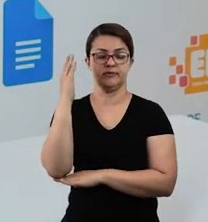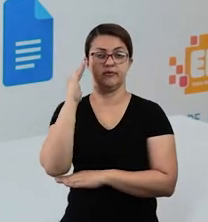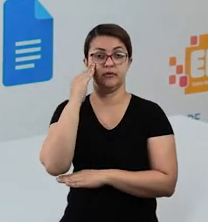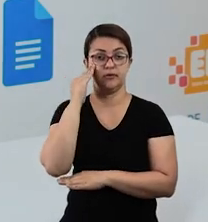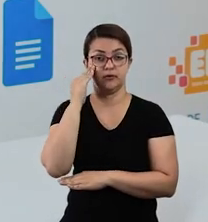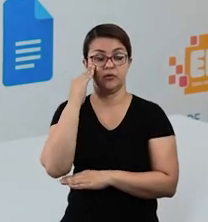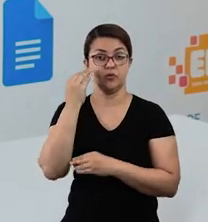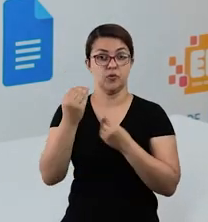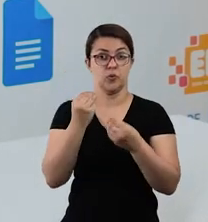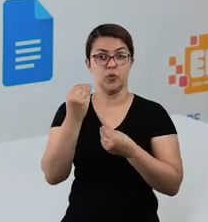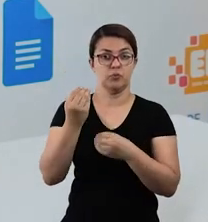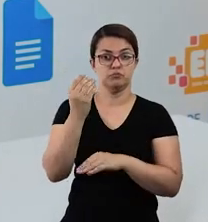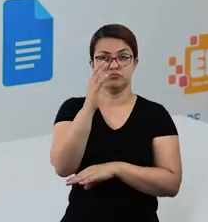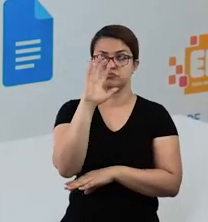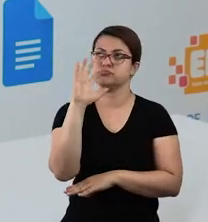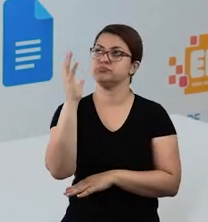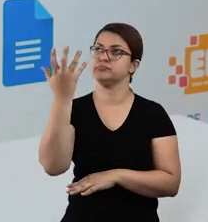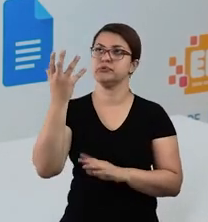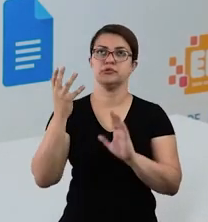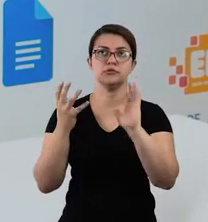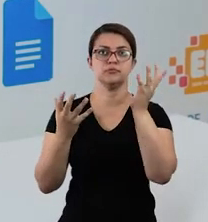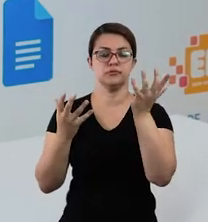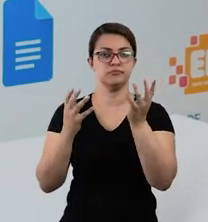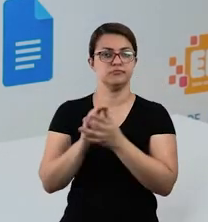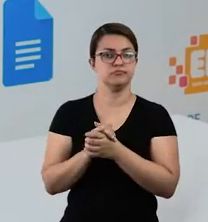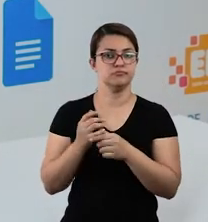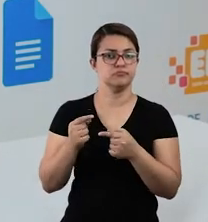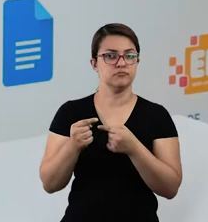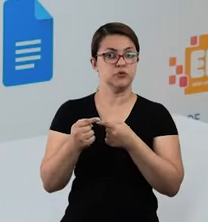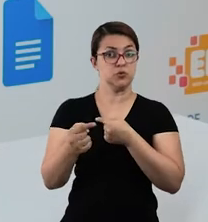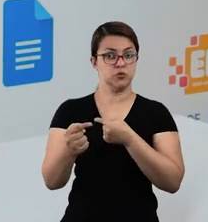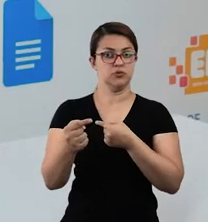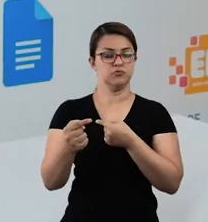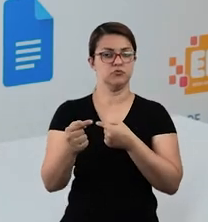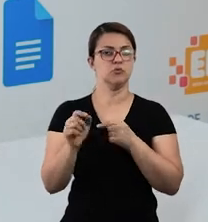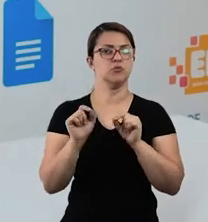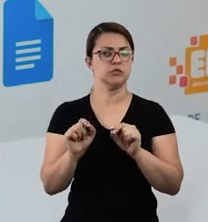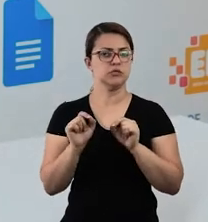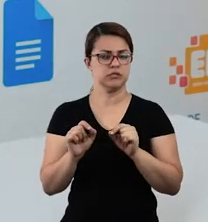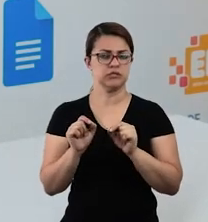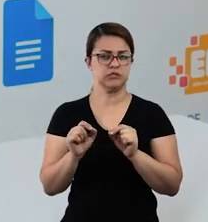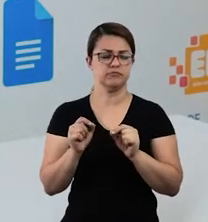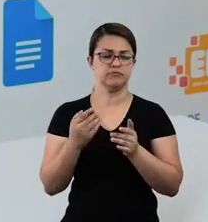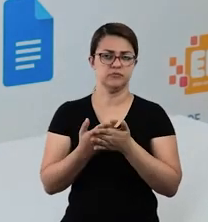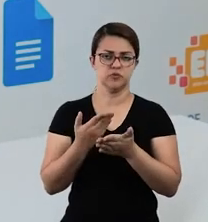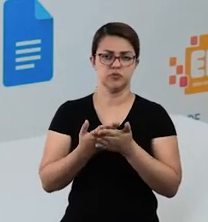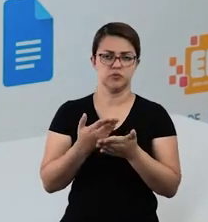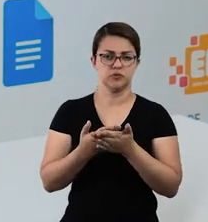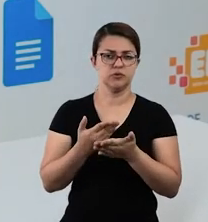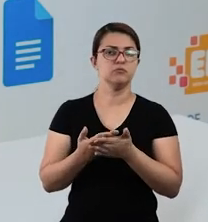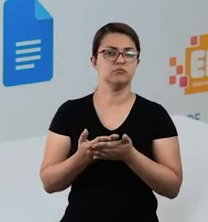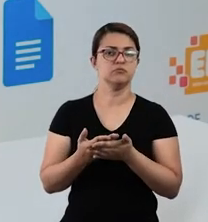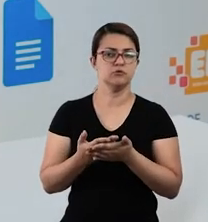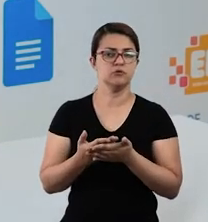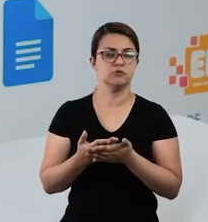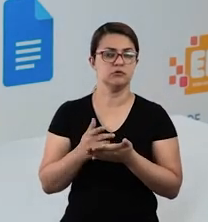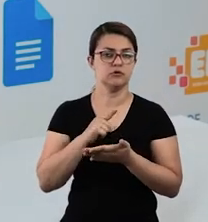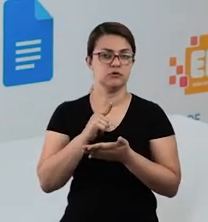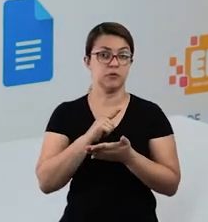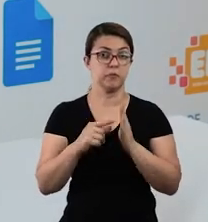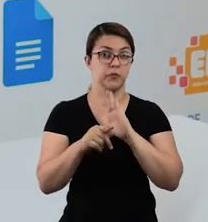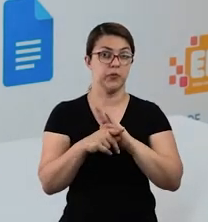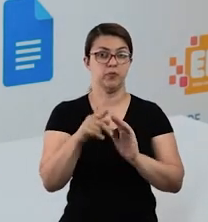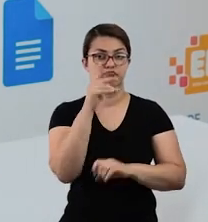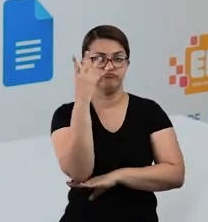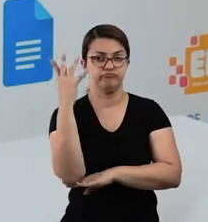compreendendo fenômenos. Então, aos longos das últimas semanas, nós estamos estudando esses fenômenos que existem